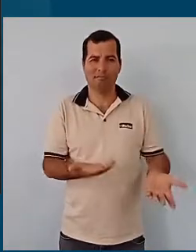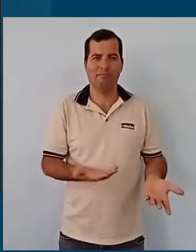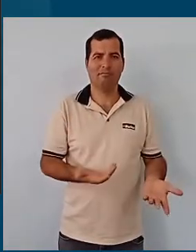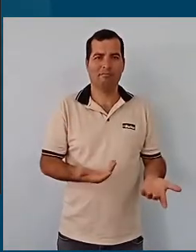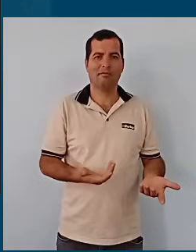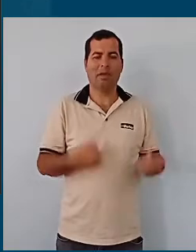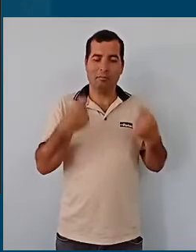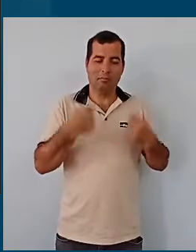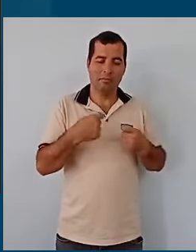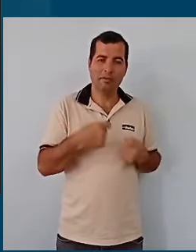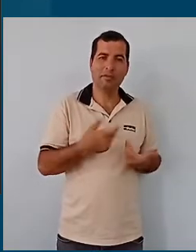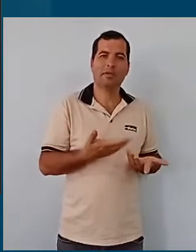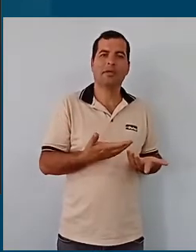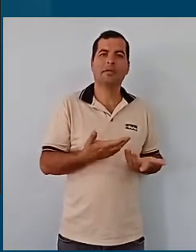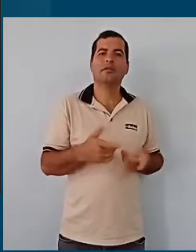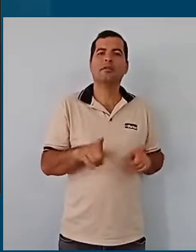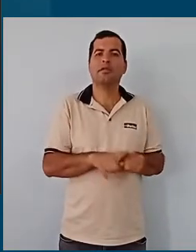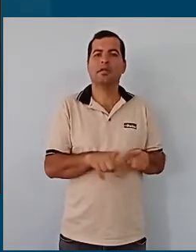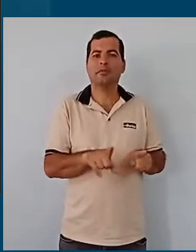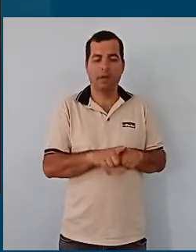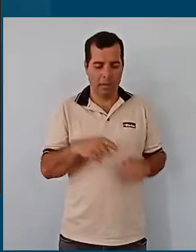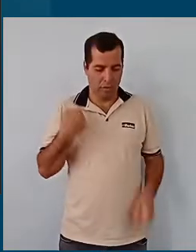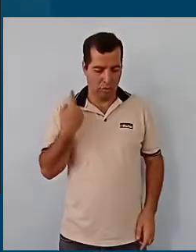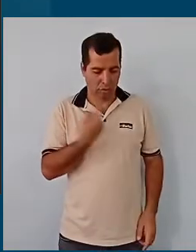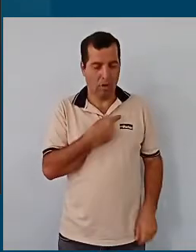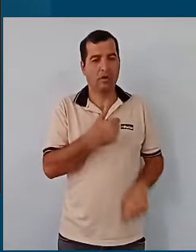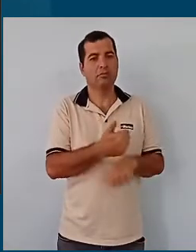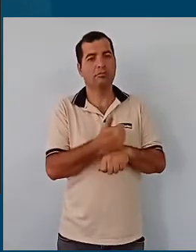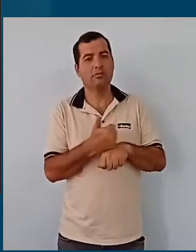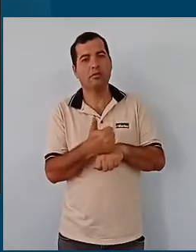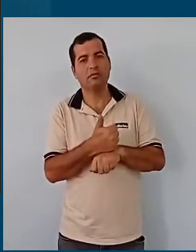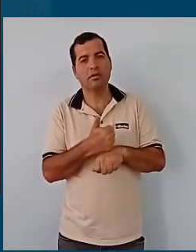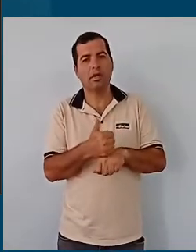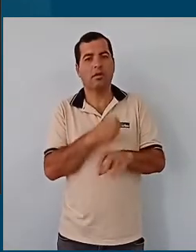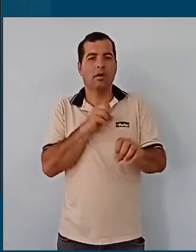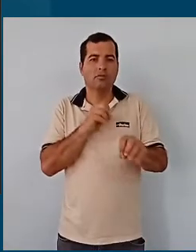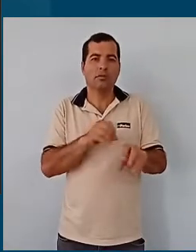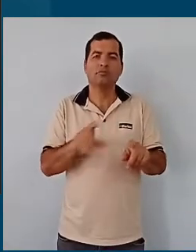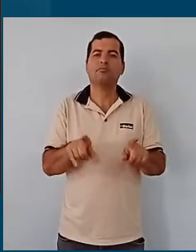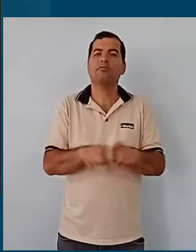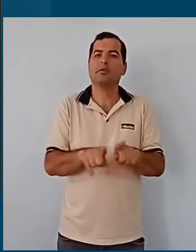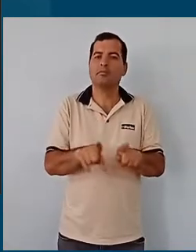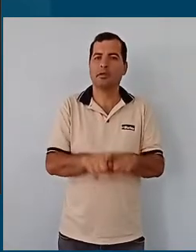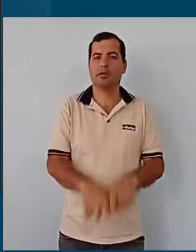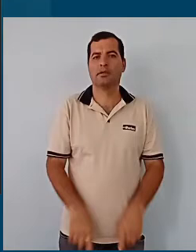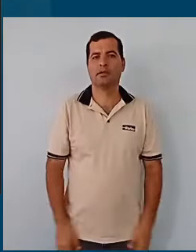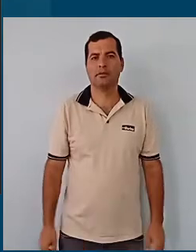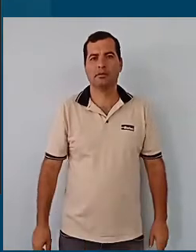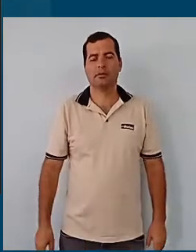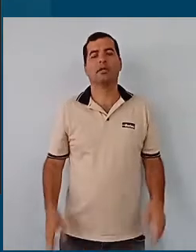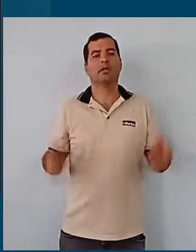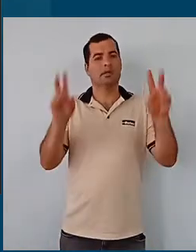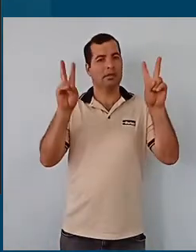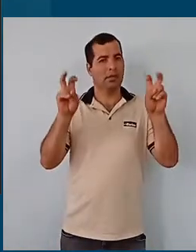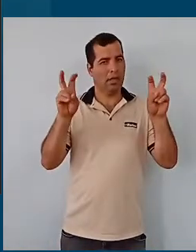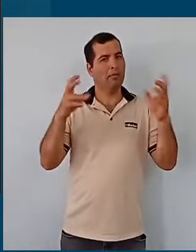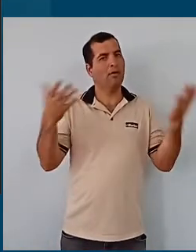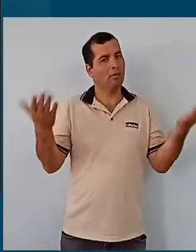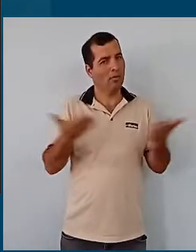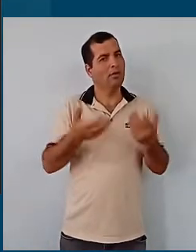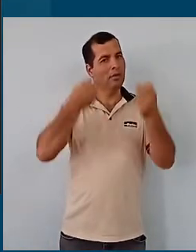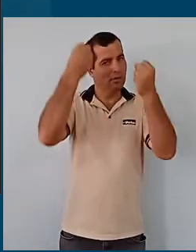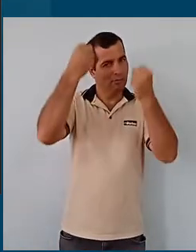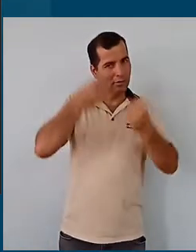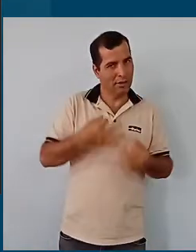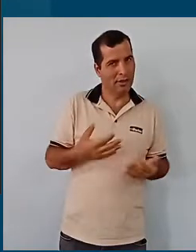exigências devem dizer respeito também a nós, né, que somos profissionais da educação. Então, é sobre essa questão toda, né, que nós